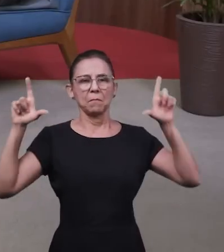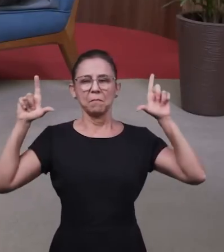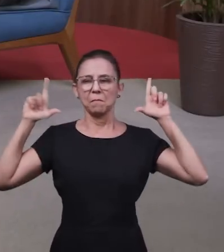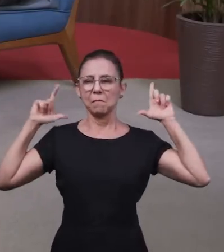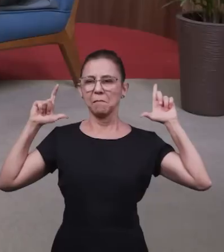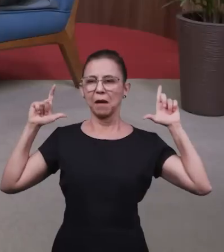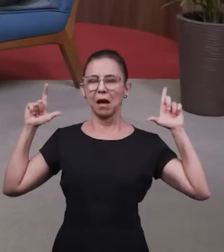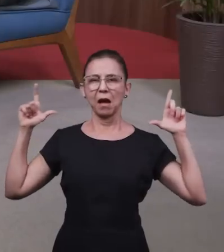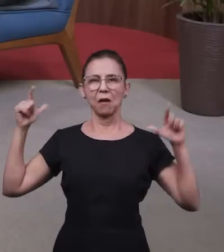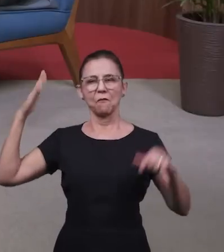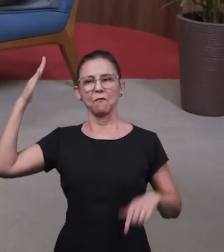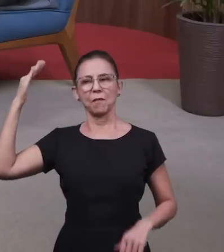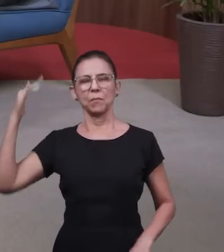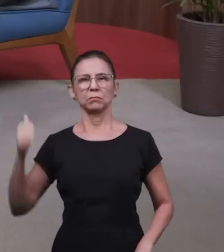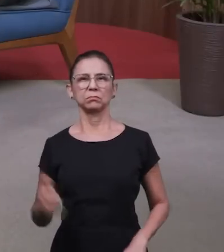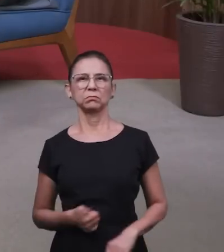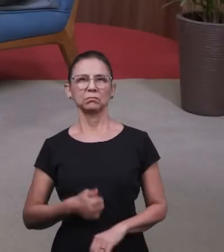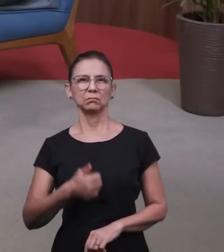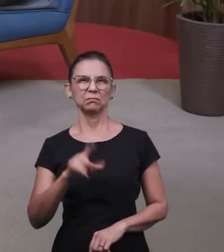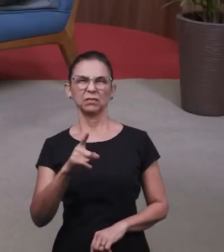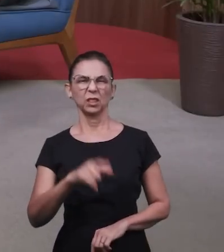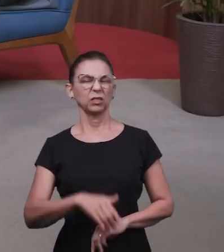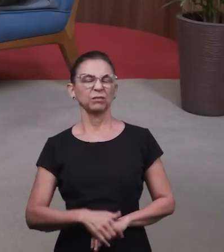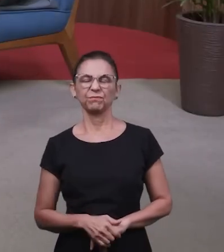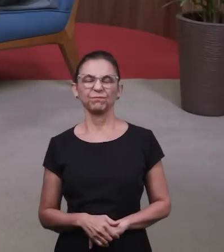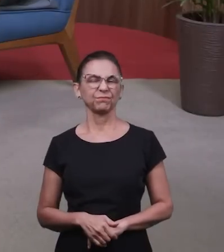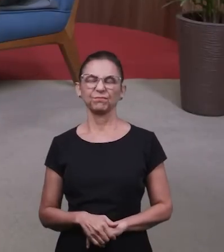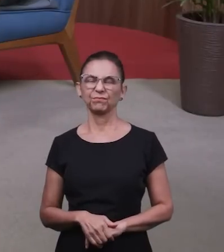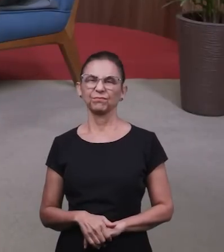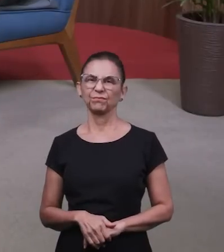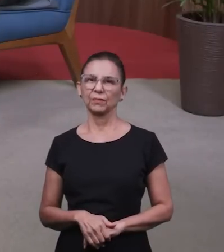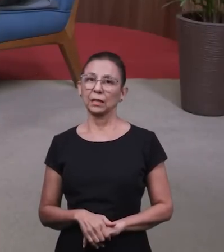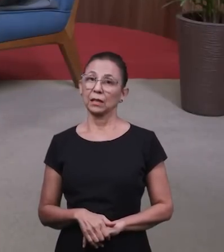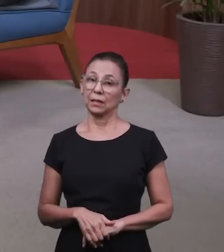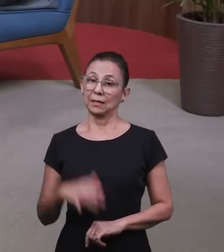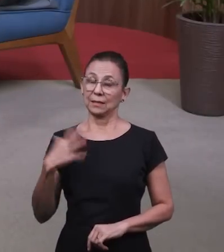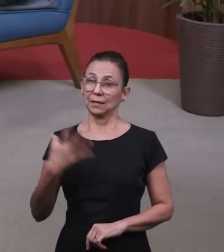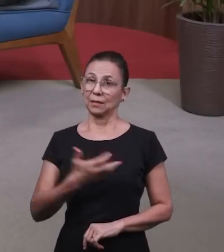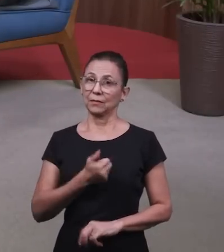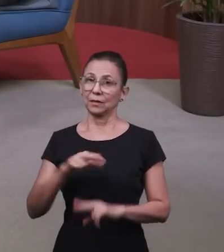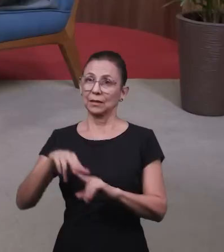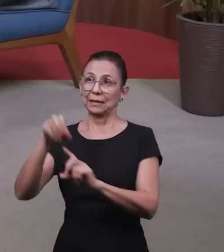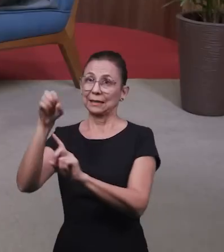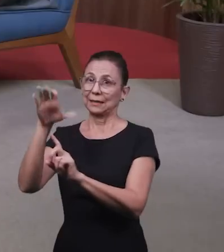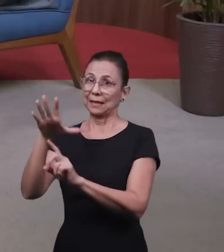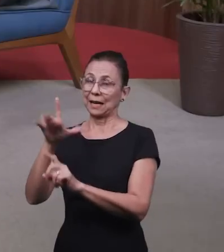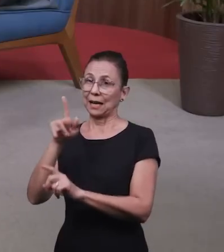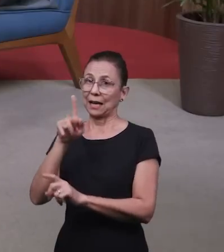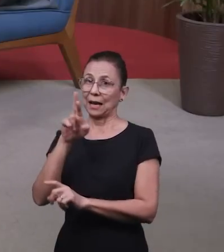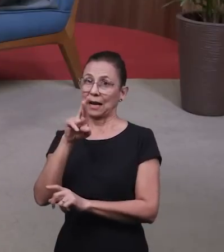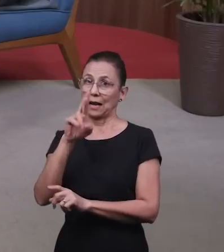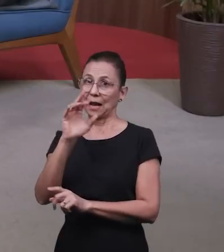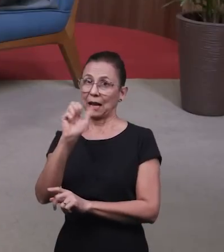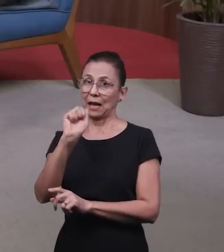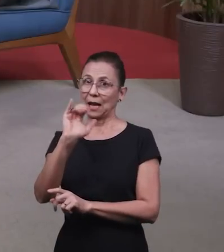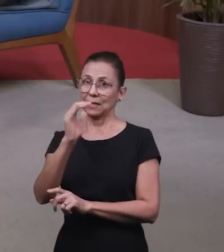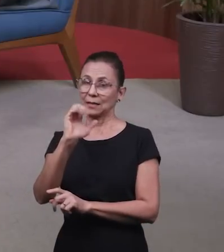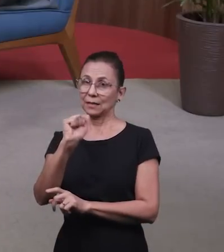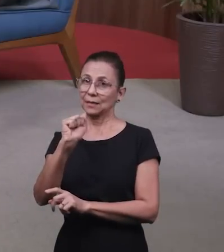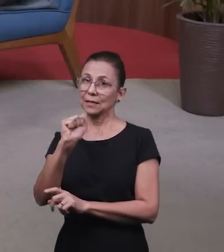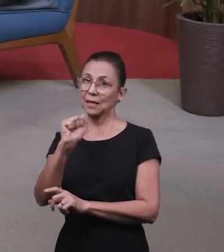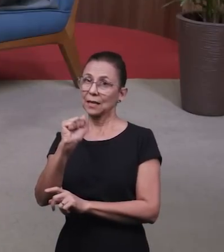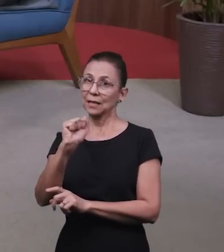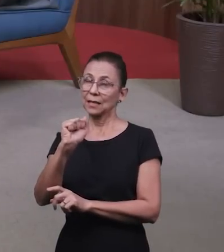obras grandiosas. Podemos até fazer muita coisa. Agora, a salvação é em decorrência da graça